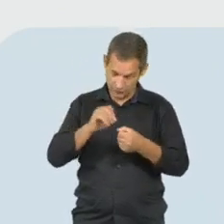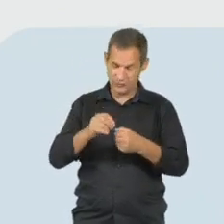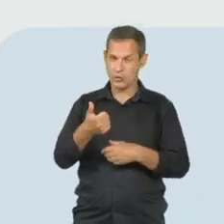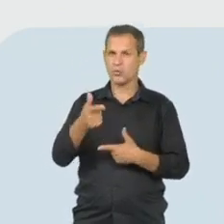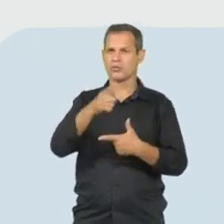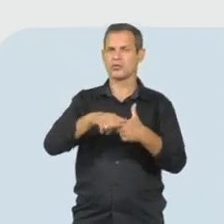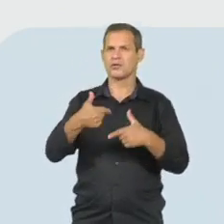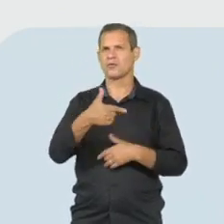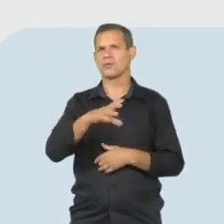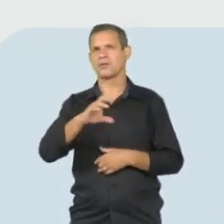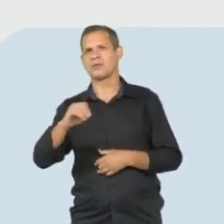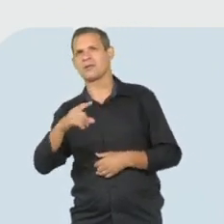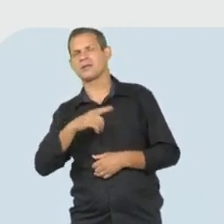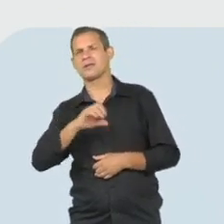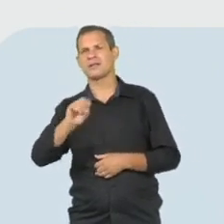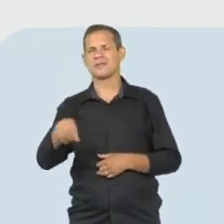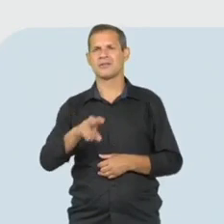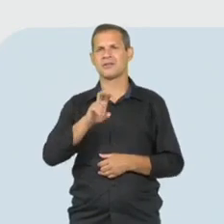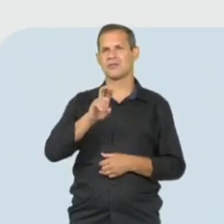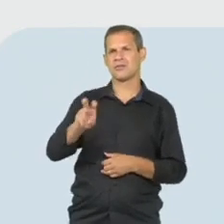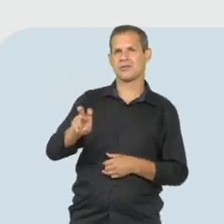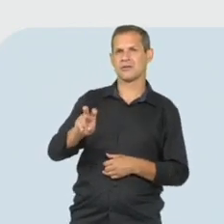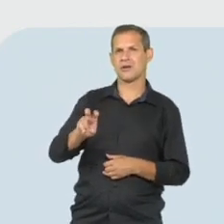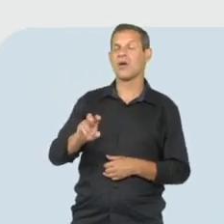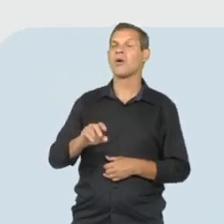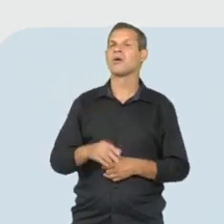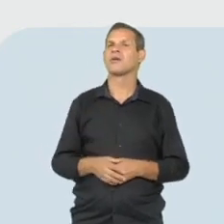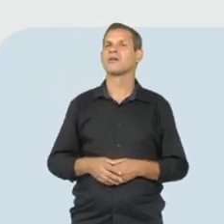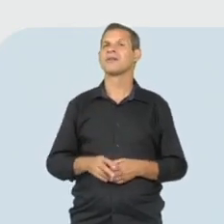11 dividido por 20, que vai dar 0,55, ou seja,